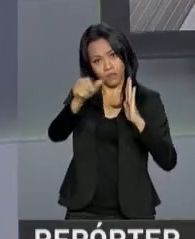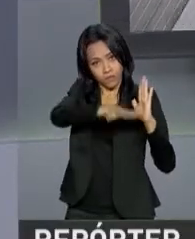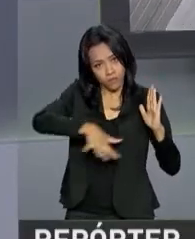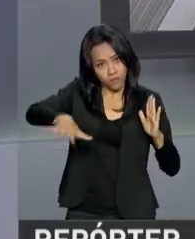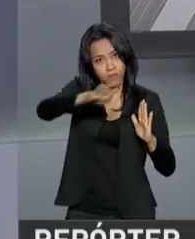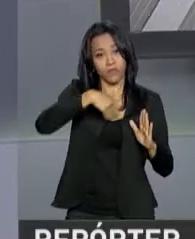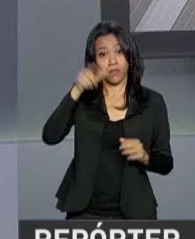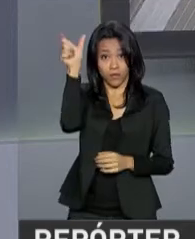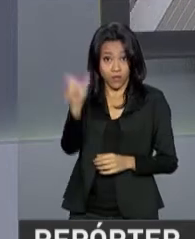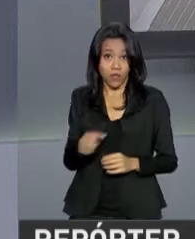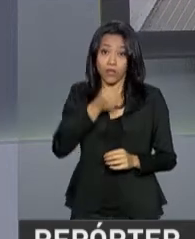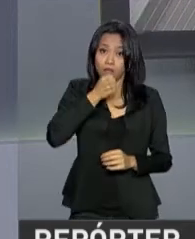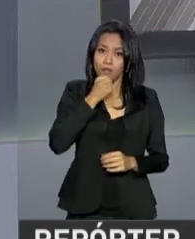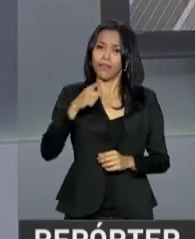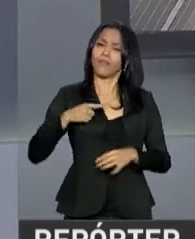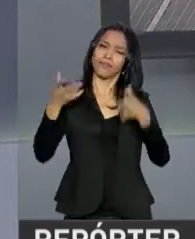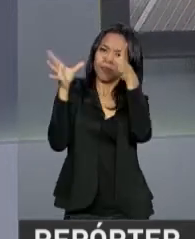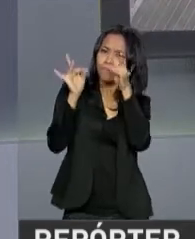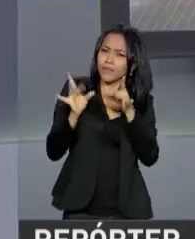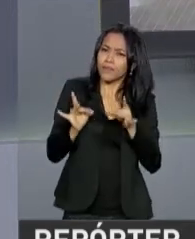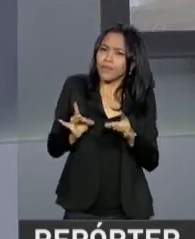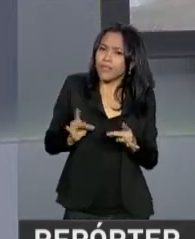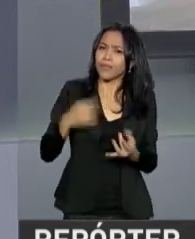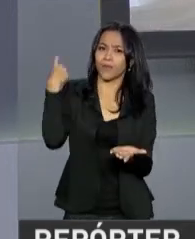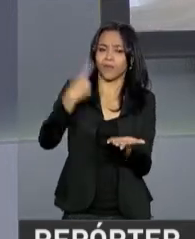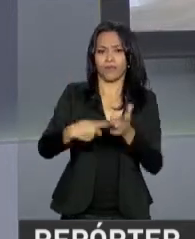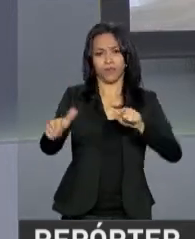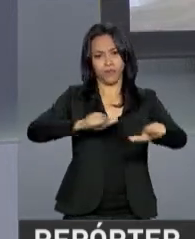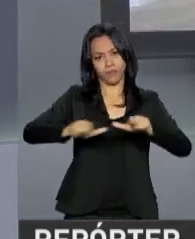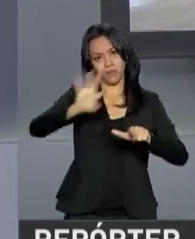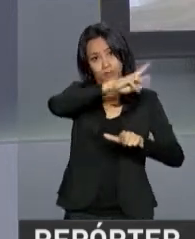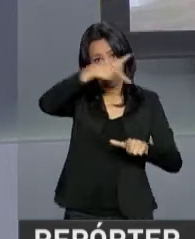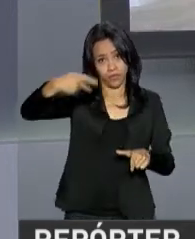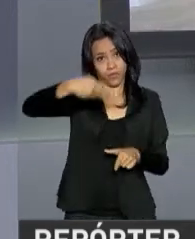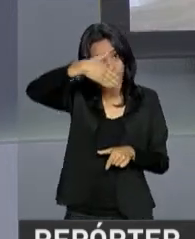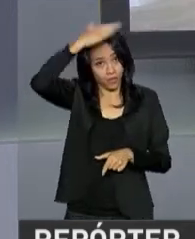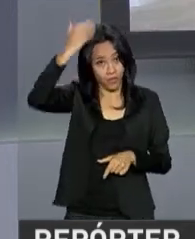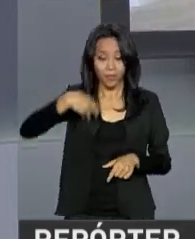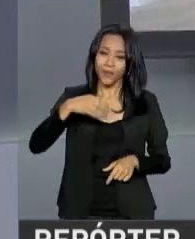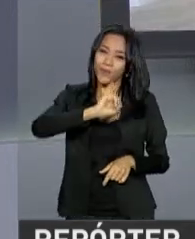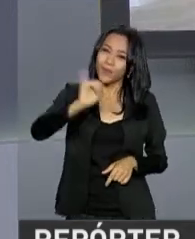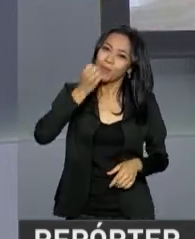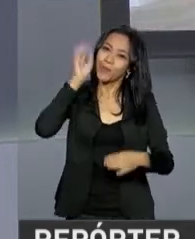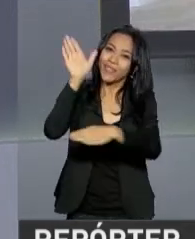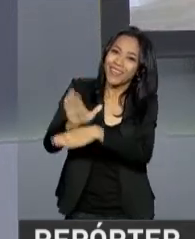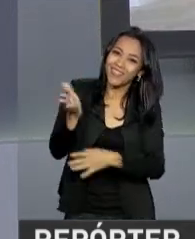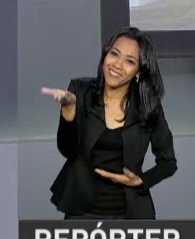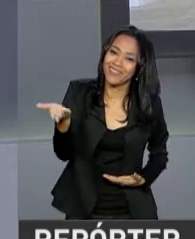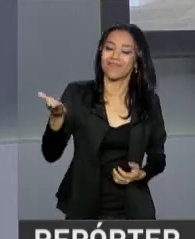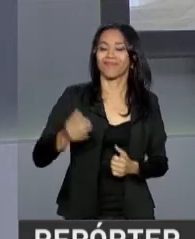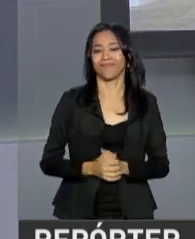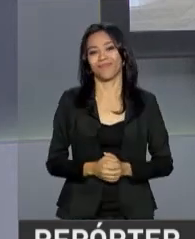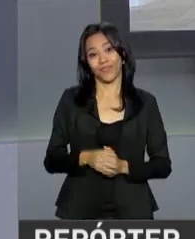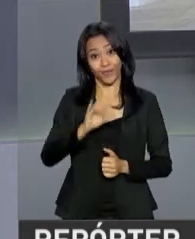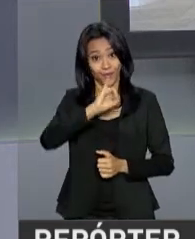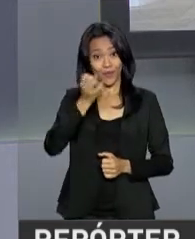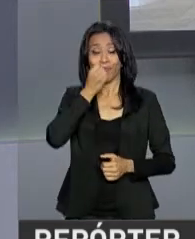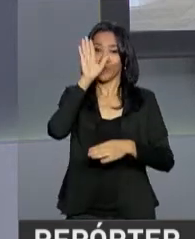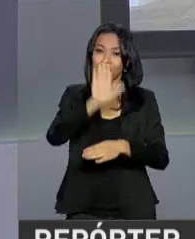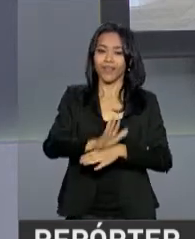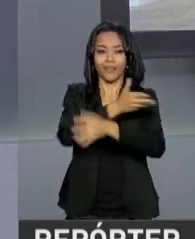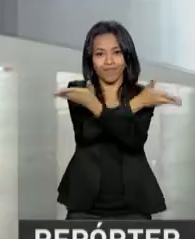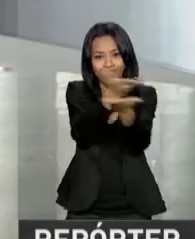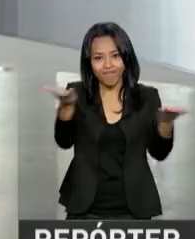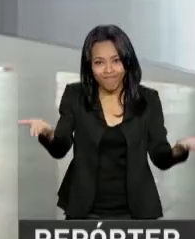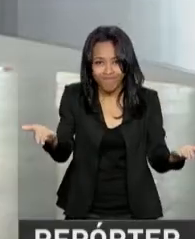repórter nem pereira que tem os detalhes da agenda do presidente michel temer olá ney boa tarde boa tarde thaíssa boa tarde